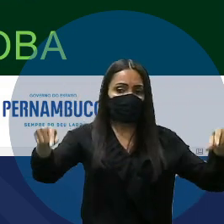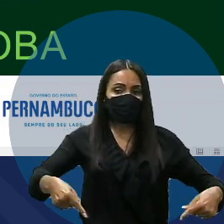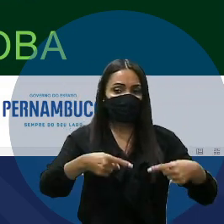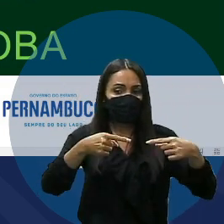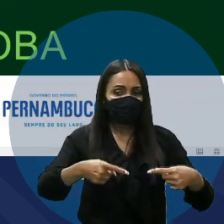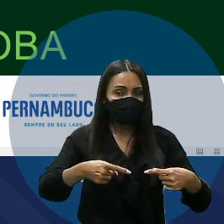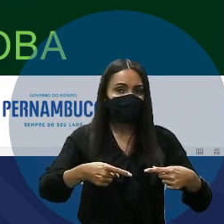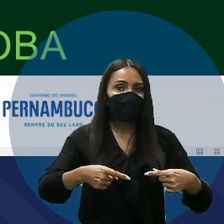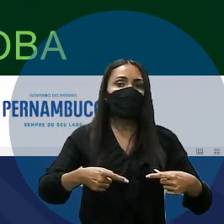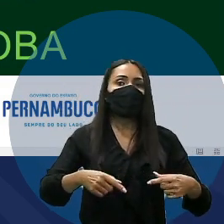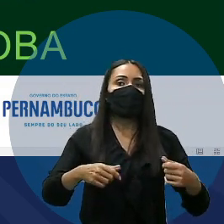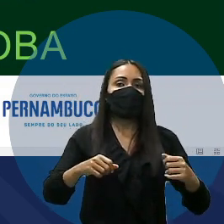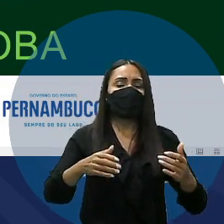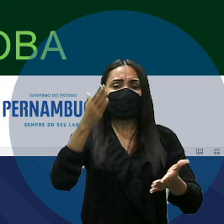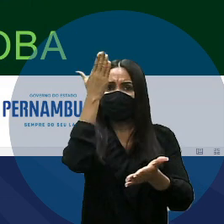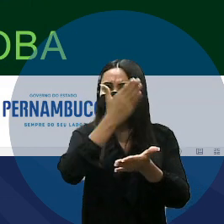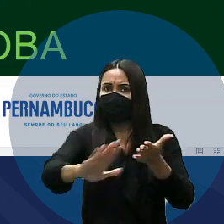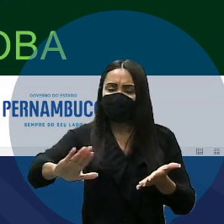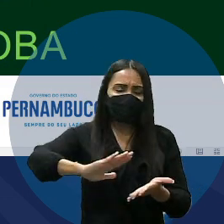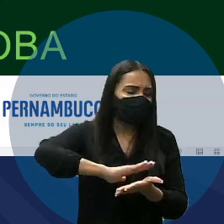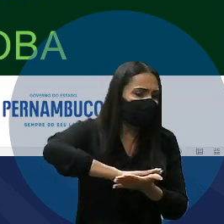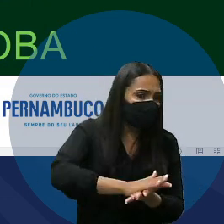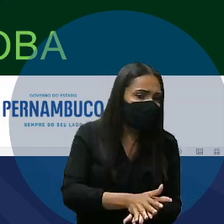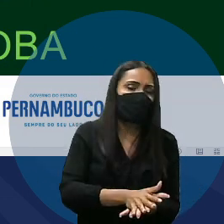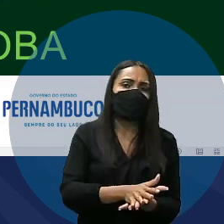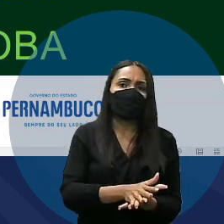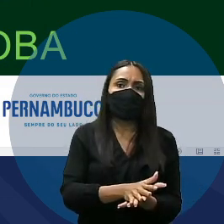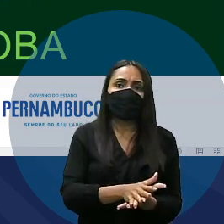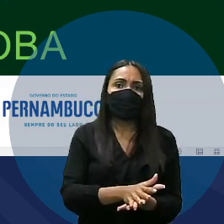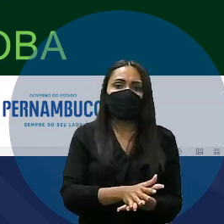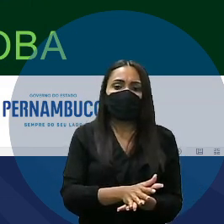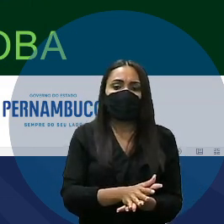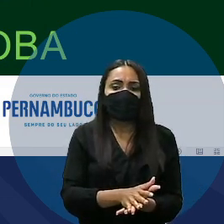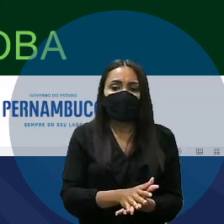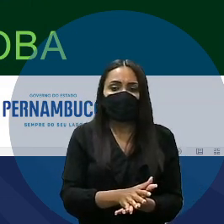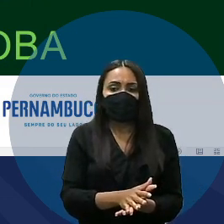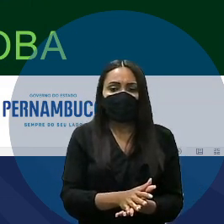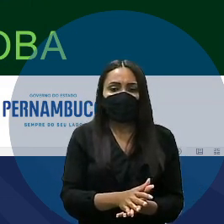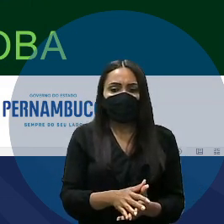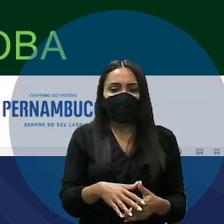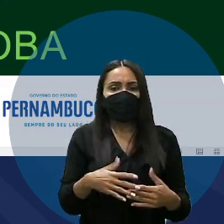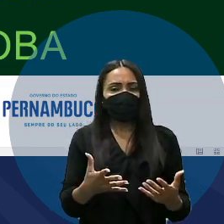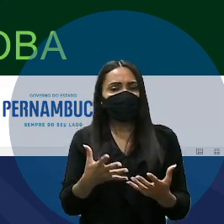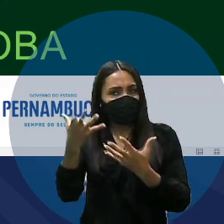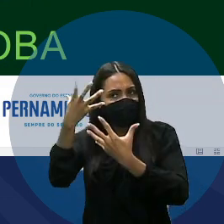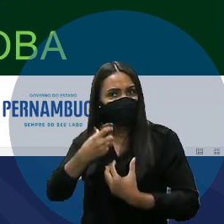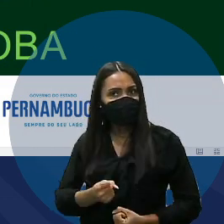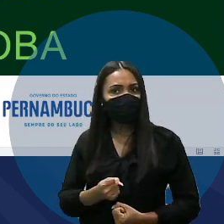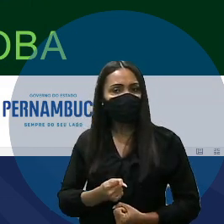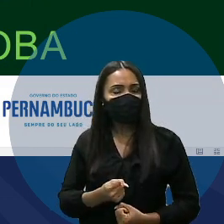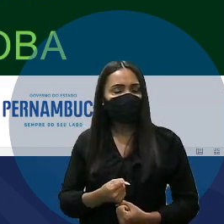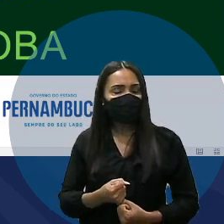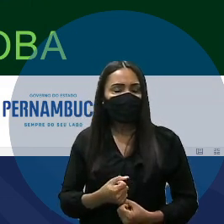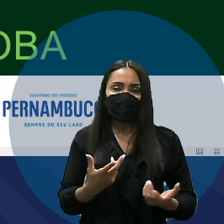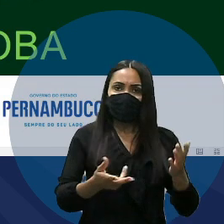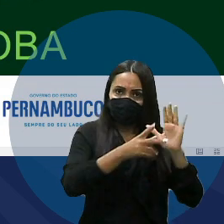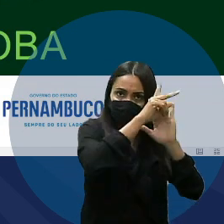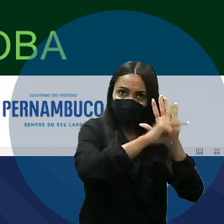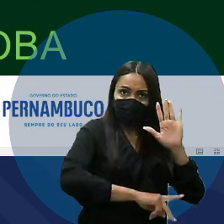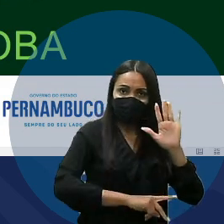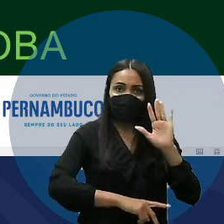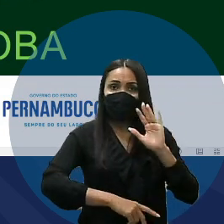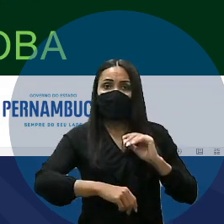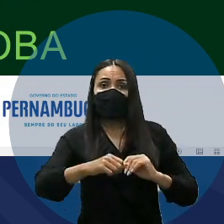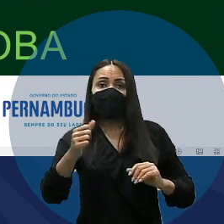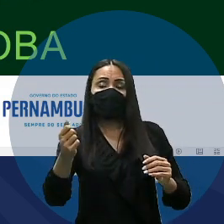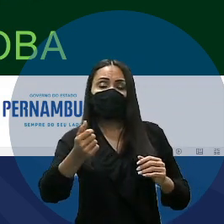esses preconceitos era um grande desafio e topei já fazendo esse projeto no primeiro ano,